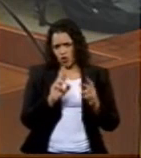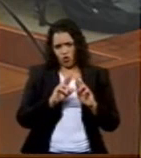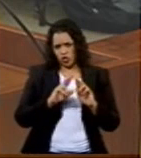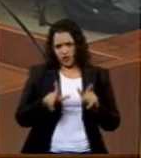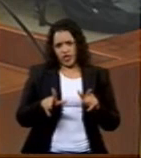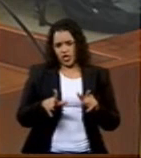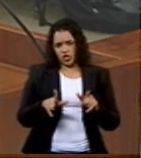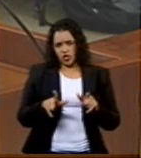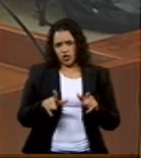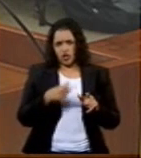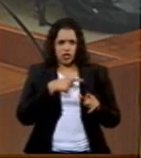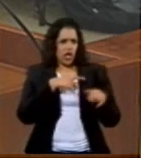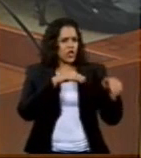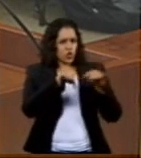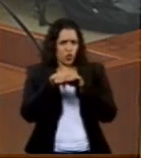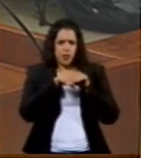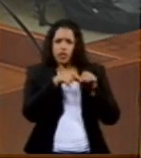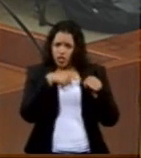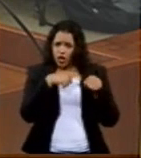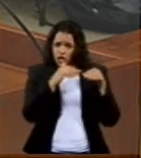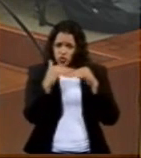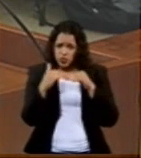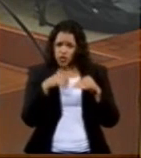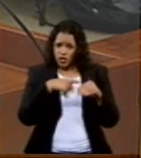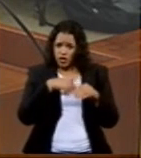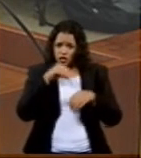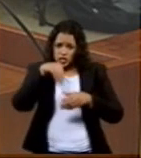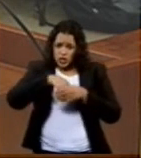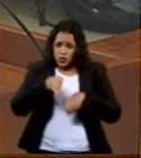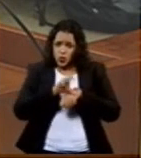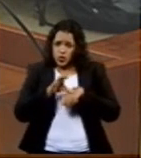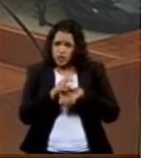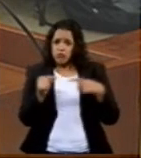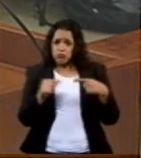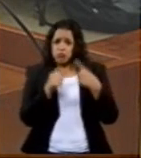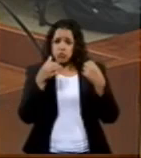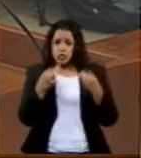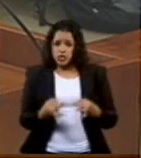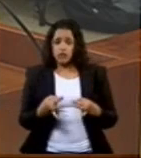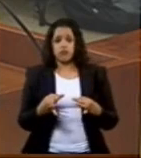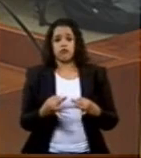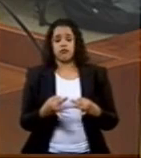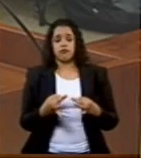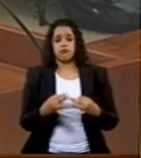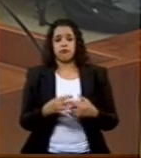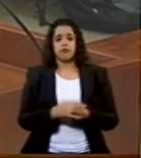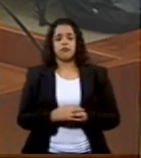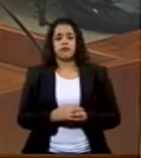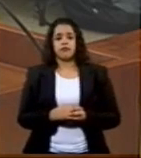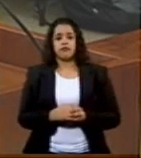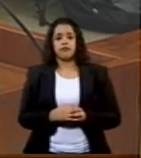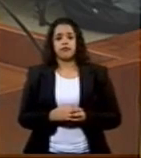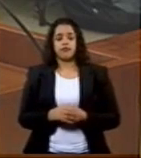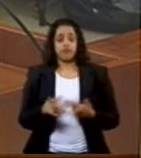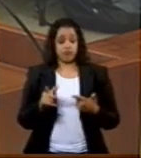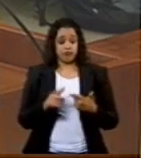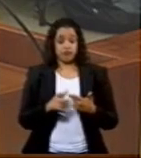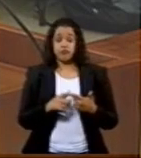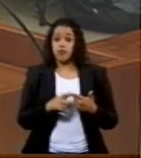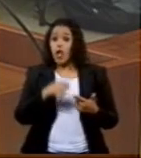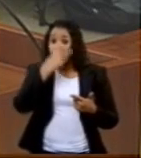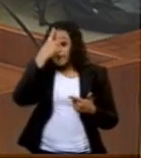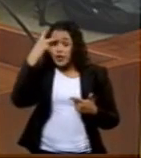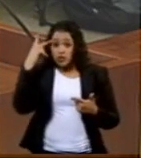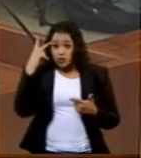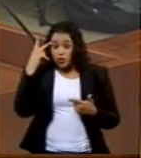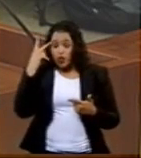isonomia. Nem precisaria discordar, está na Constituição, artigo 7º, inciso 34. O recorrente, assim